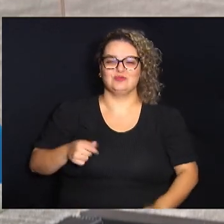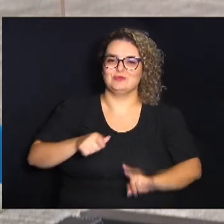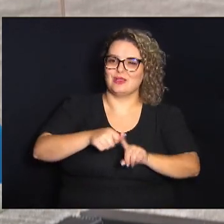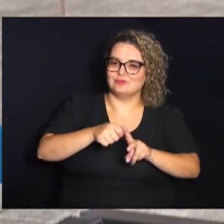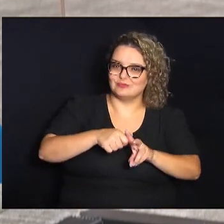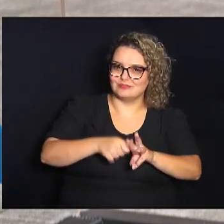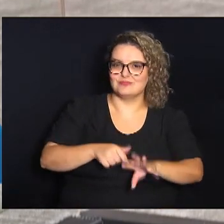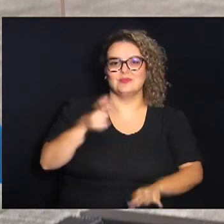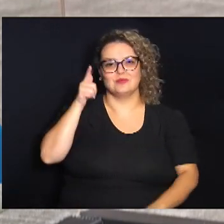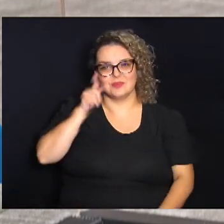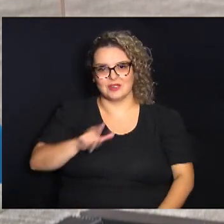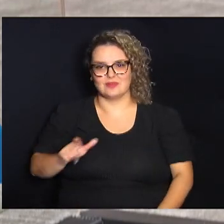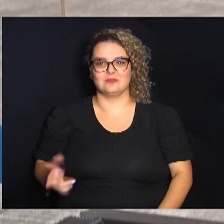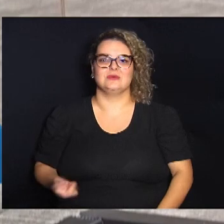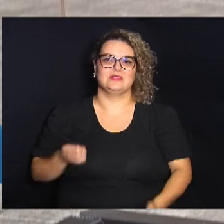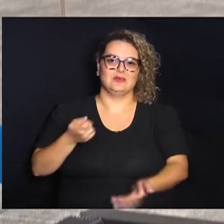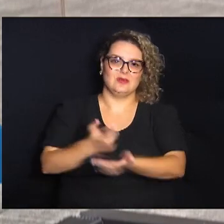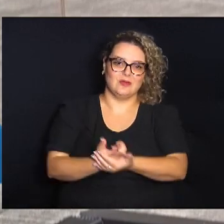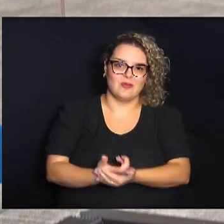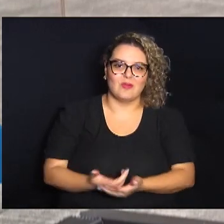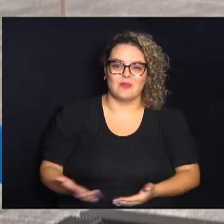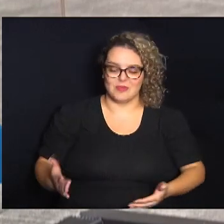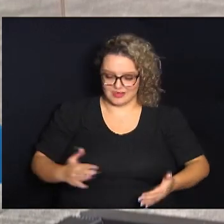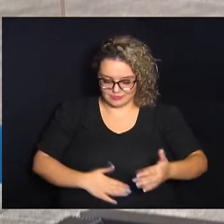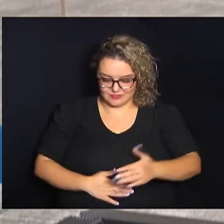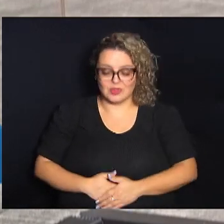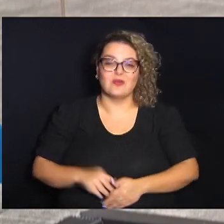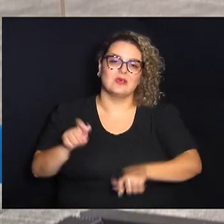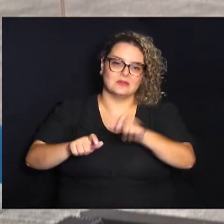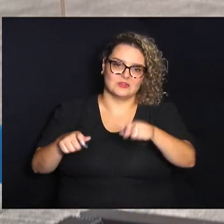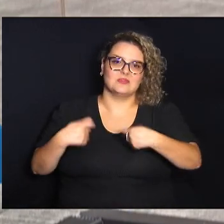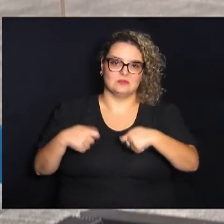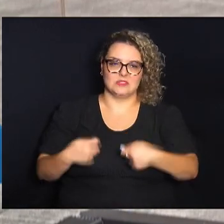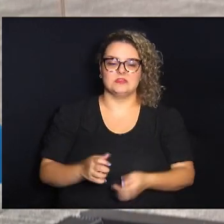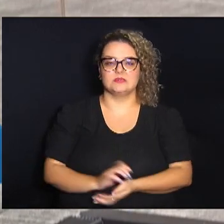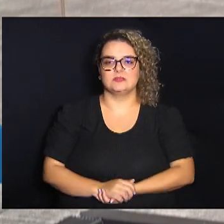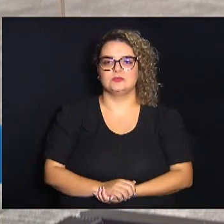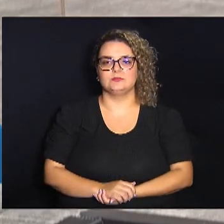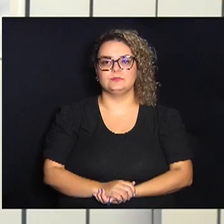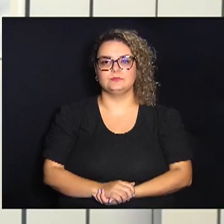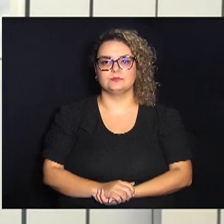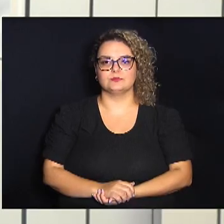manter essas fraldas, né, com as pessoas que necessitam.